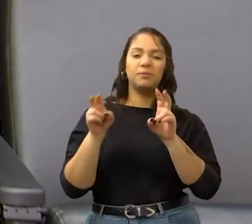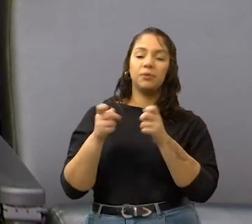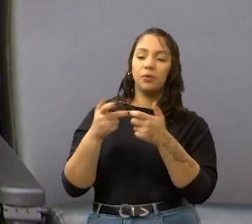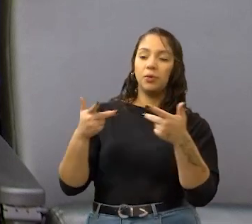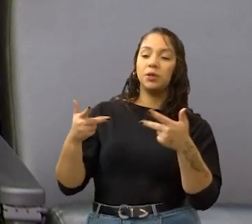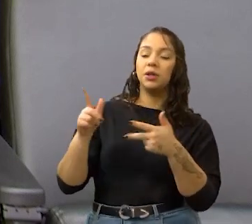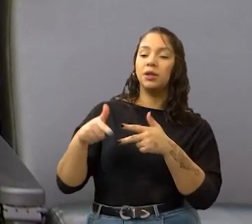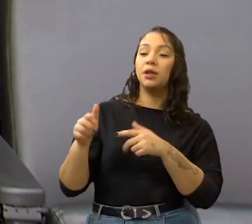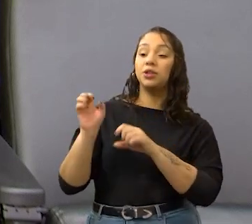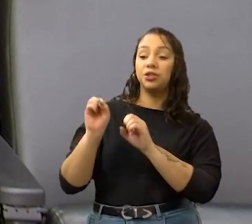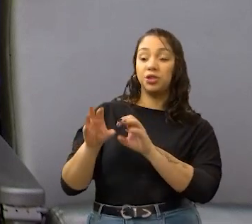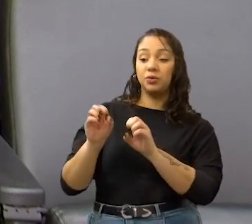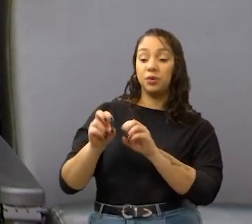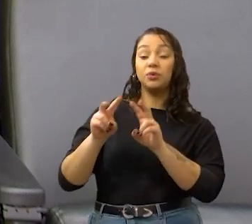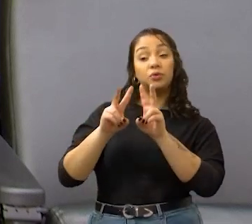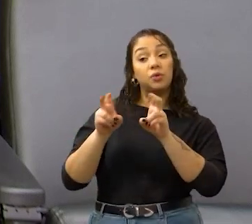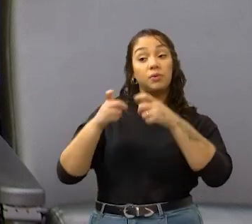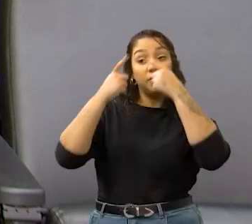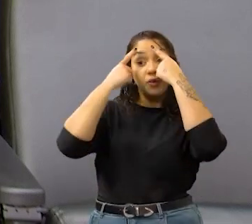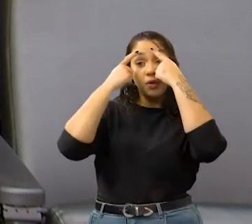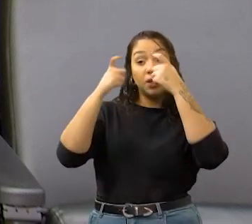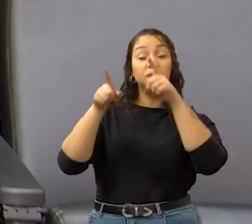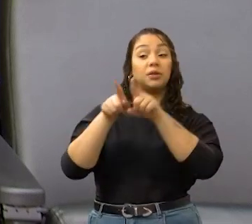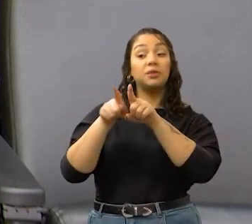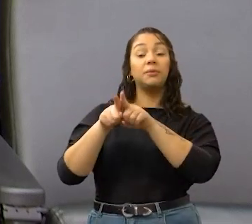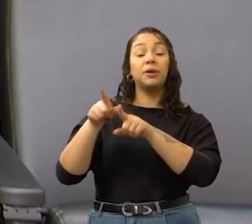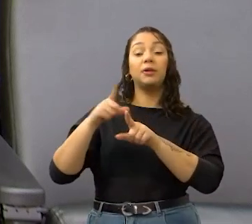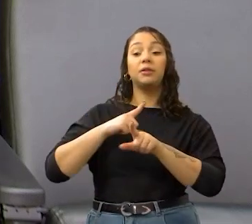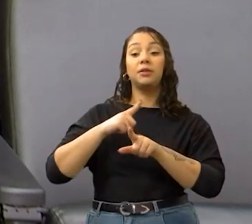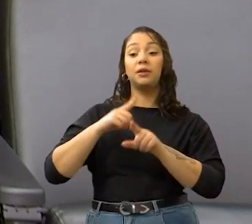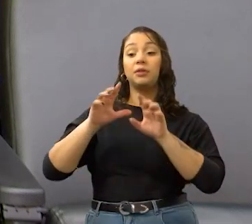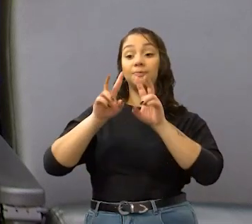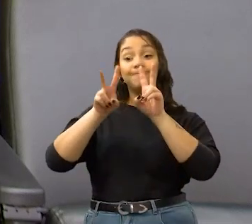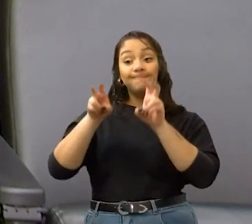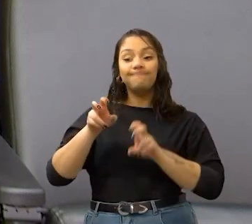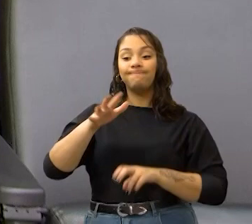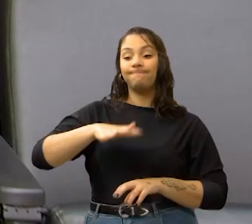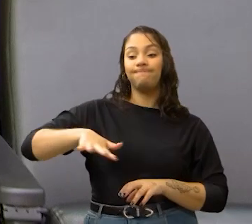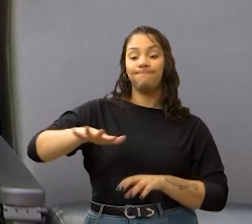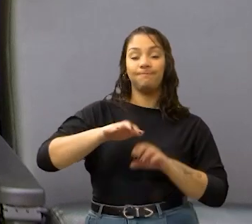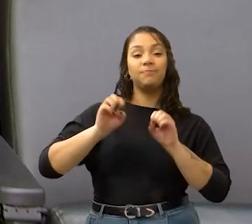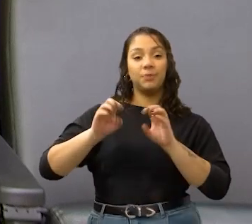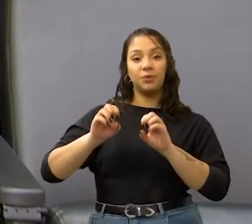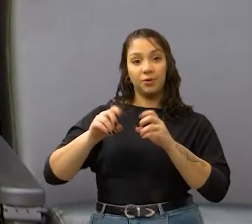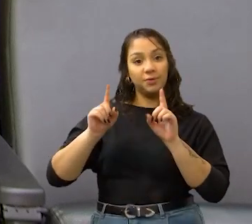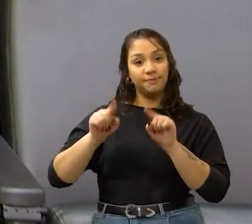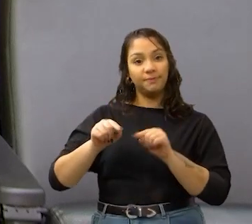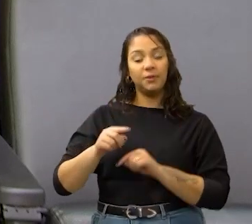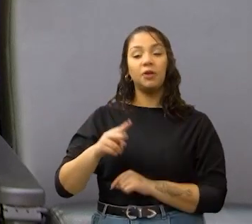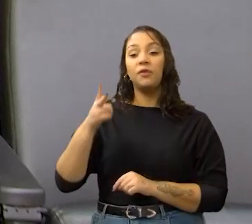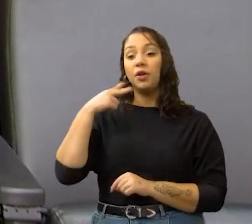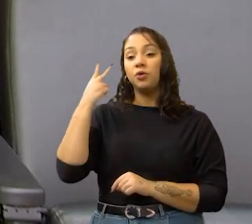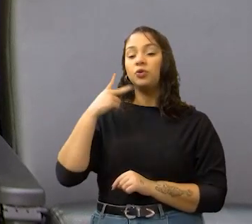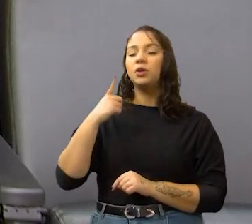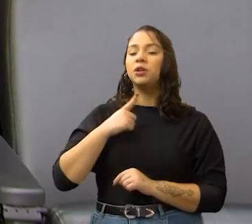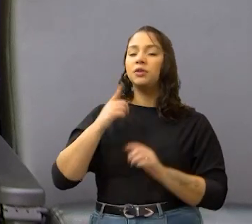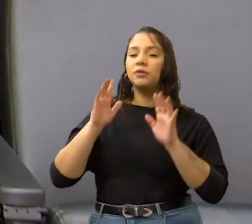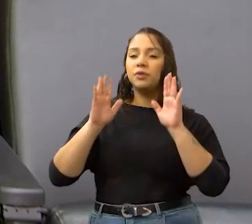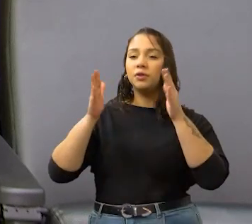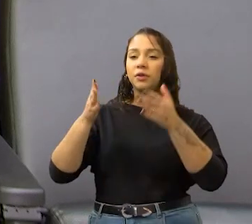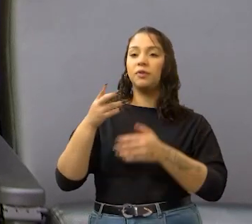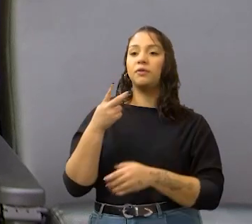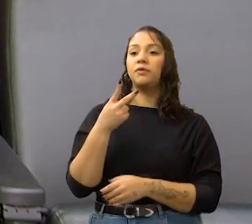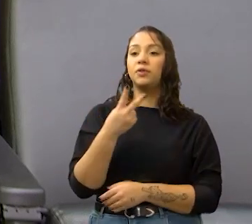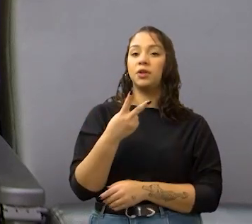educação também, né? Assim como o racismo, essa violência passa muito também por uma questão de educação. Vereadora, você dedicou a